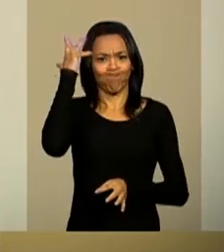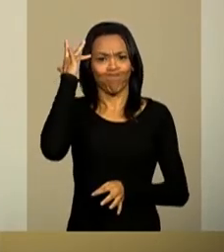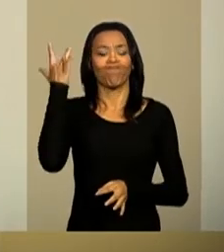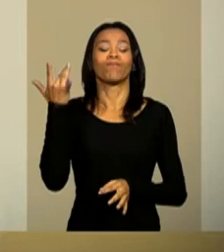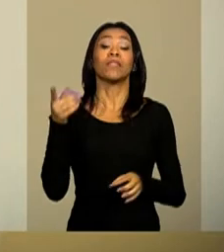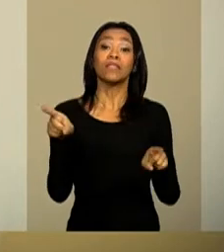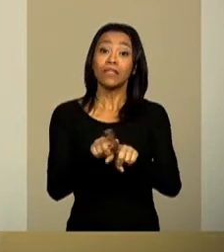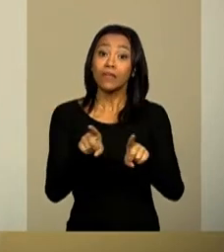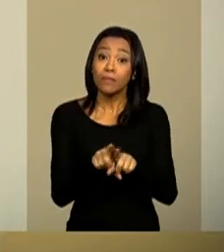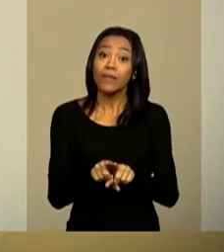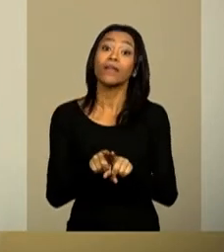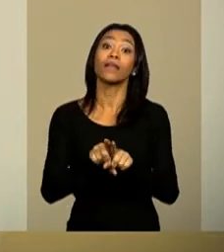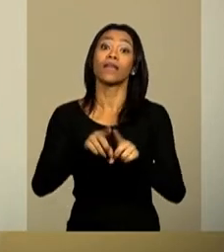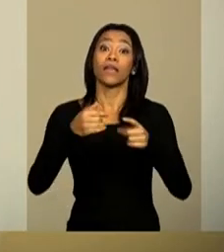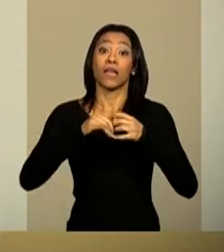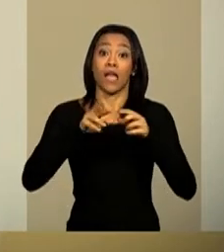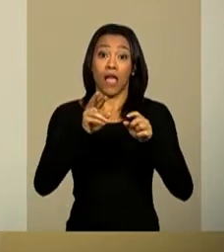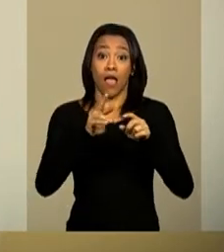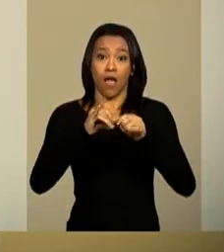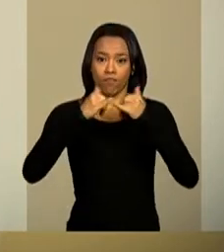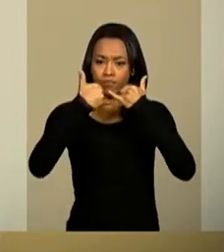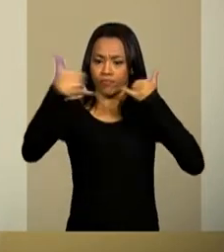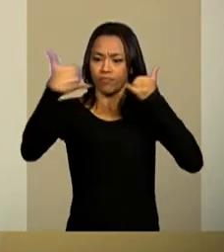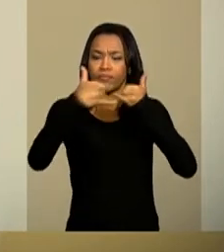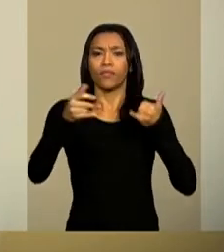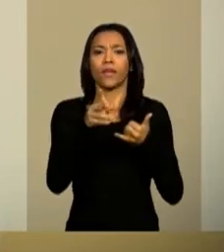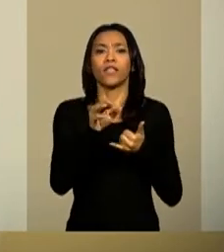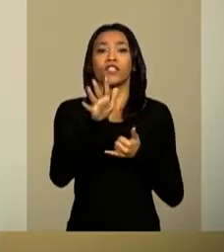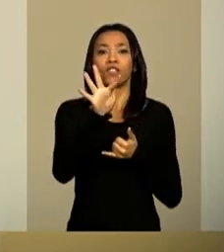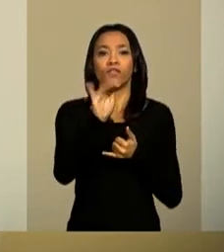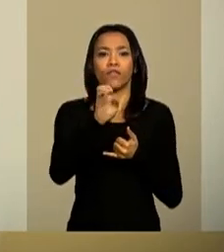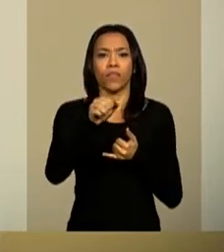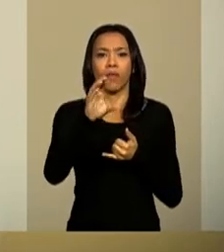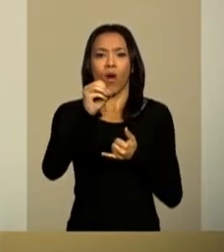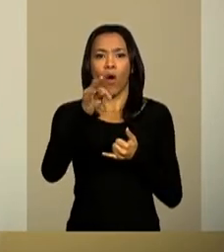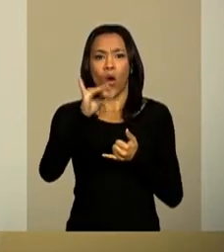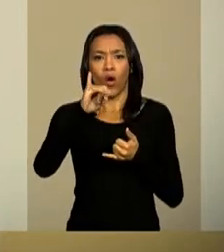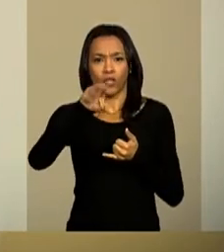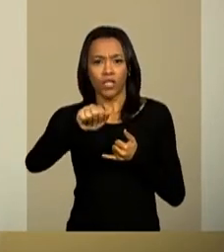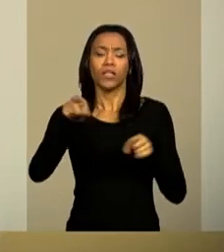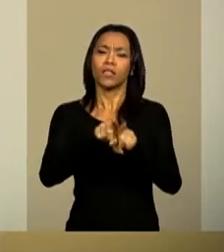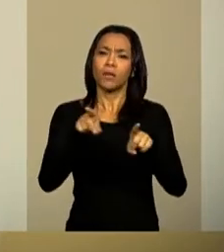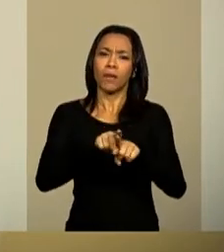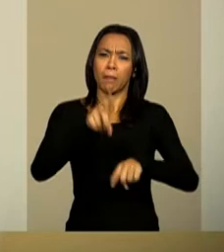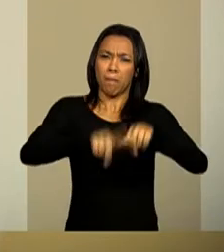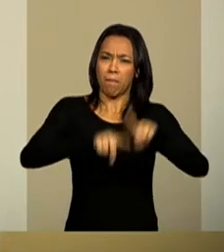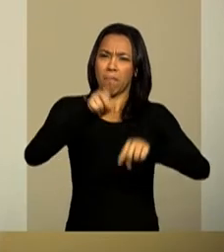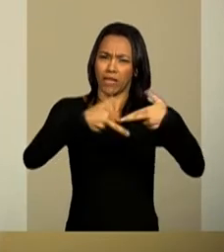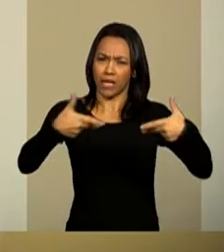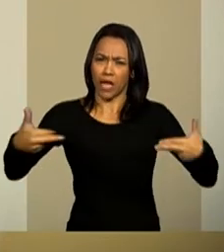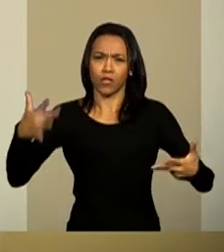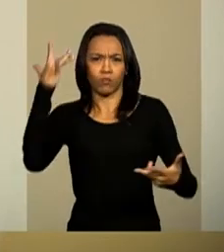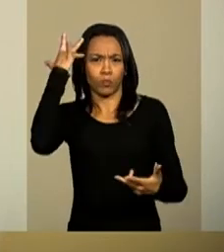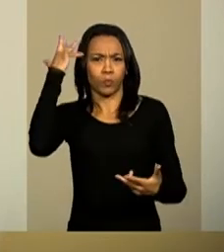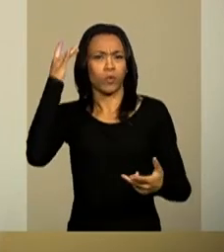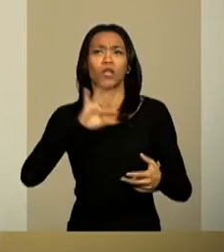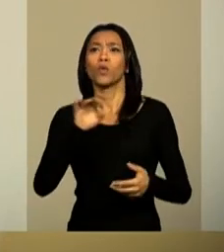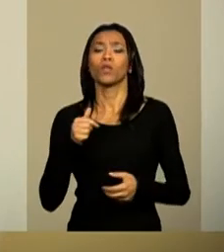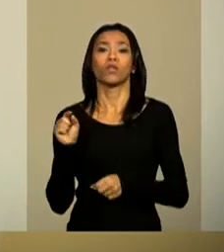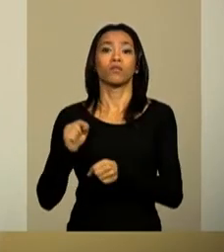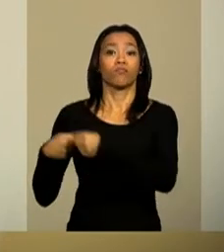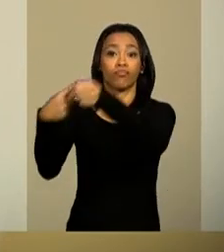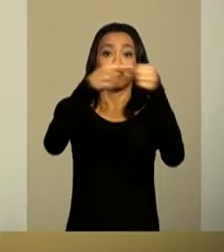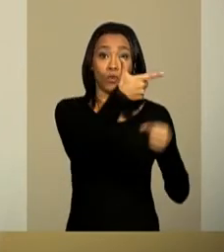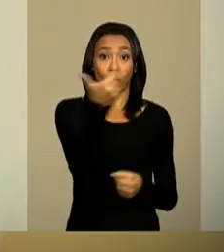tecnologia, incluindo redes de fibra ótica e equipamentos de última geração em todas as 12 sedes.